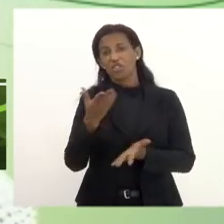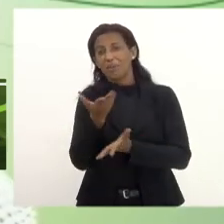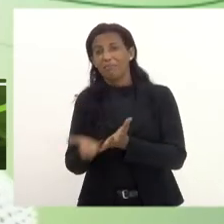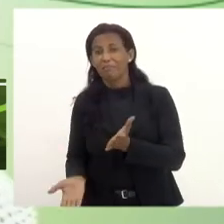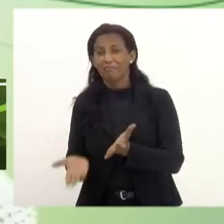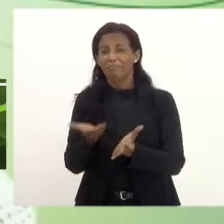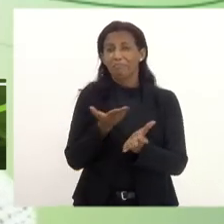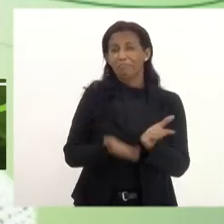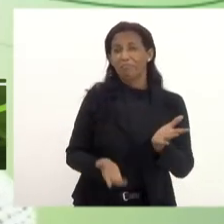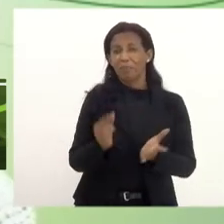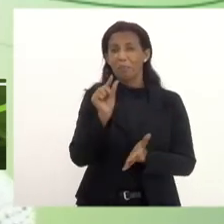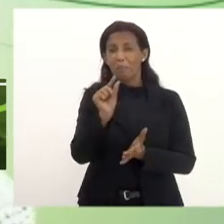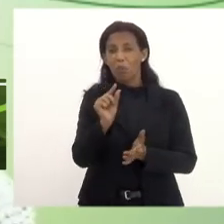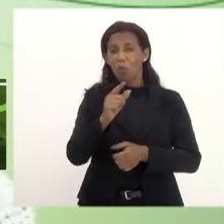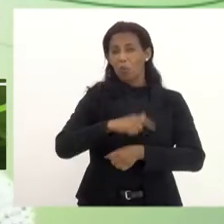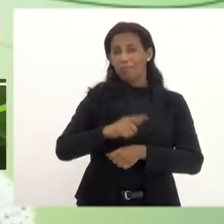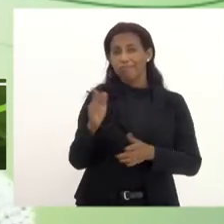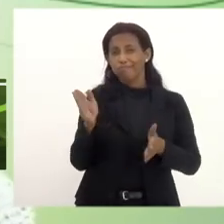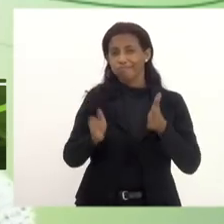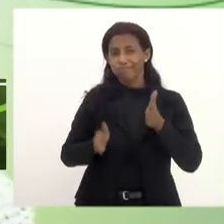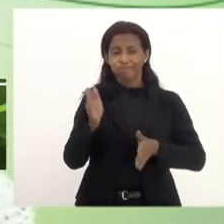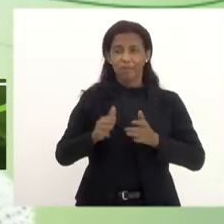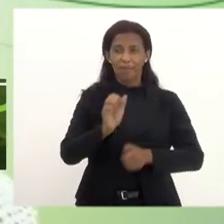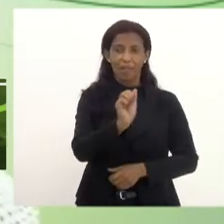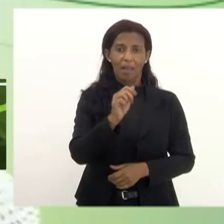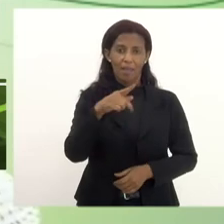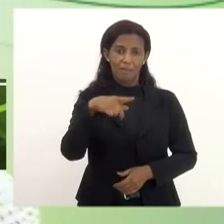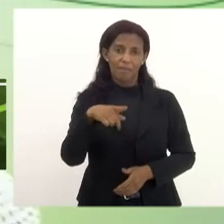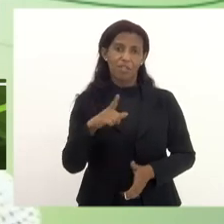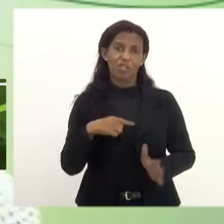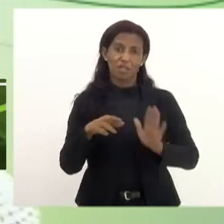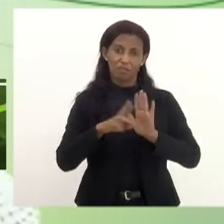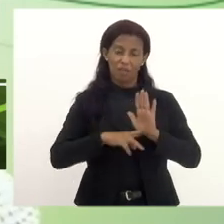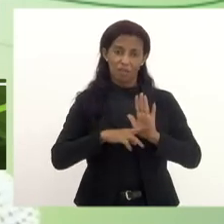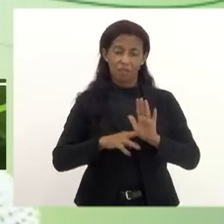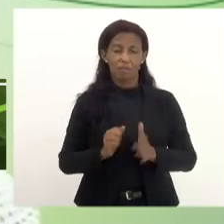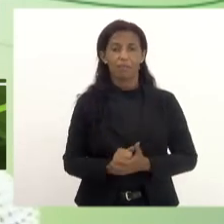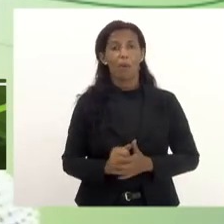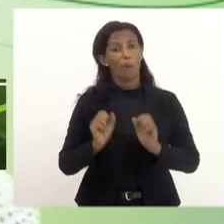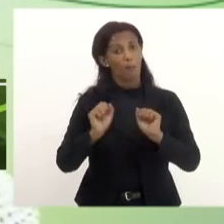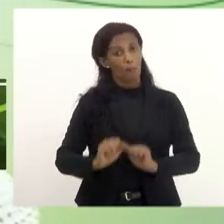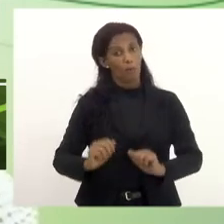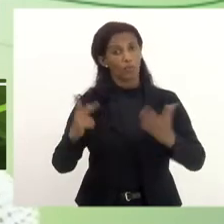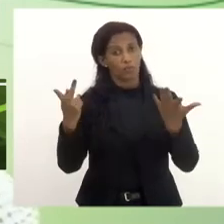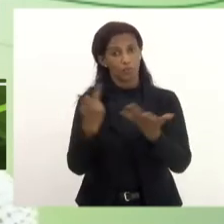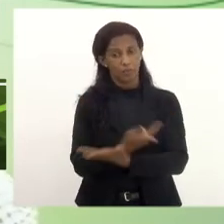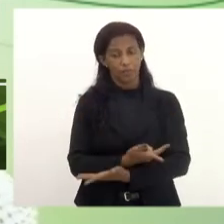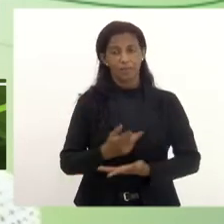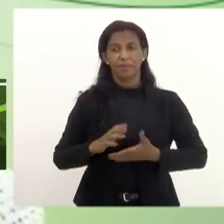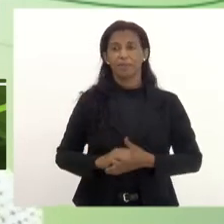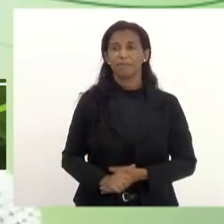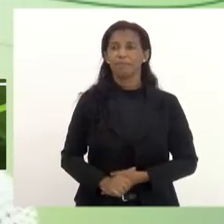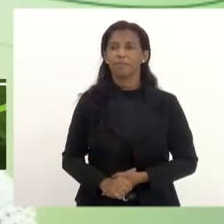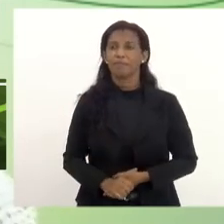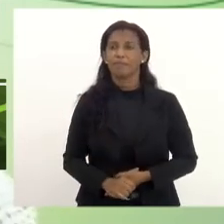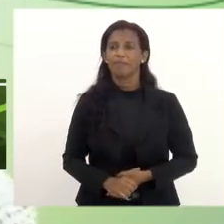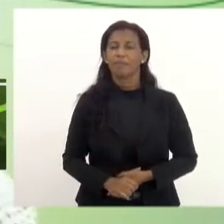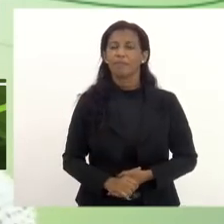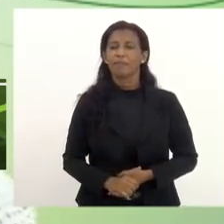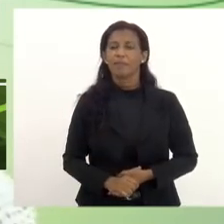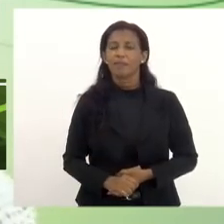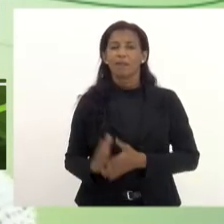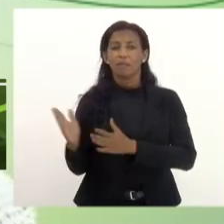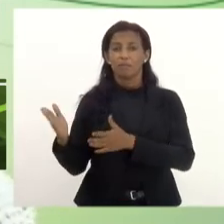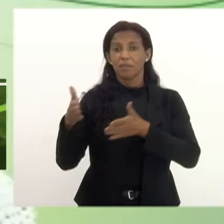perdendo aí um pouco o prazo, né, que a ANP tinha dado na resolução. Muito provavelmente, porque a gente está estudando isso já bem